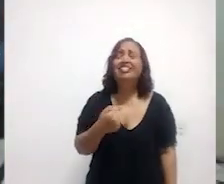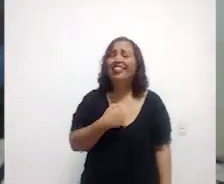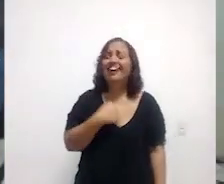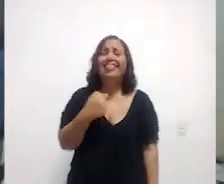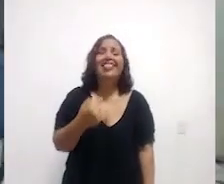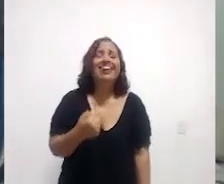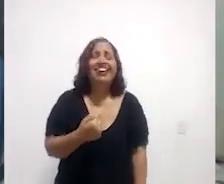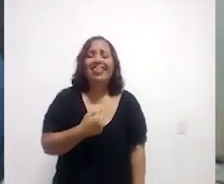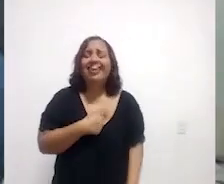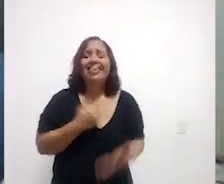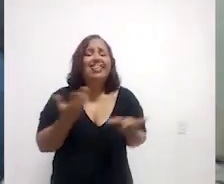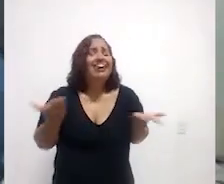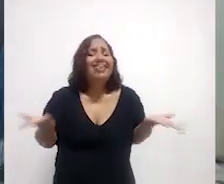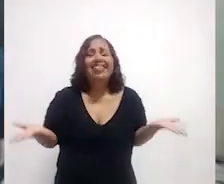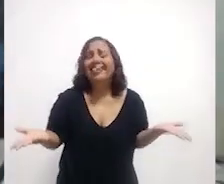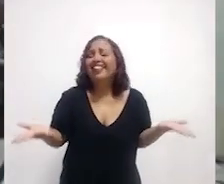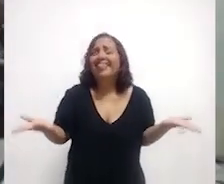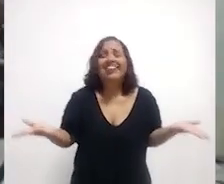E